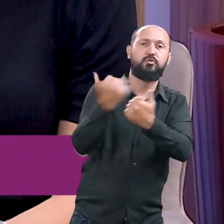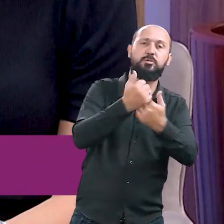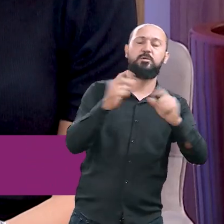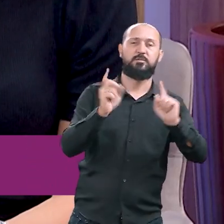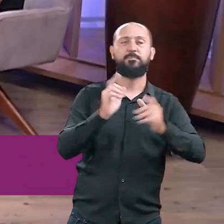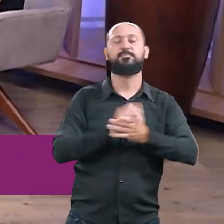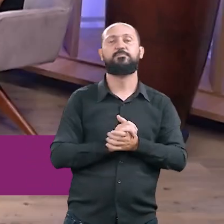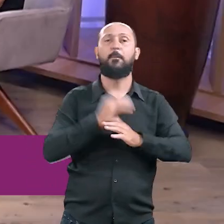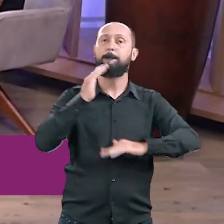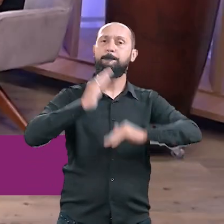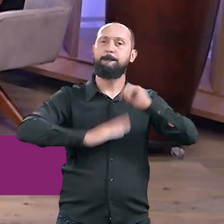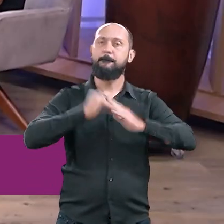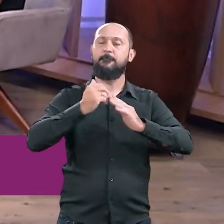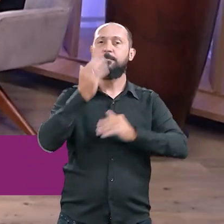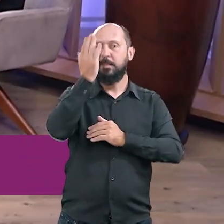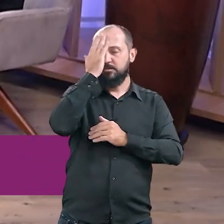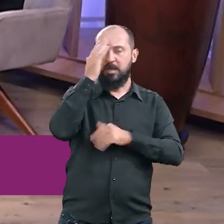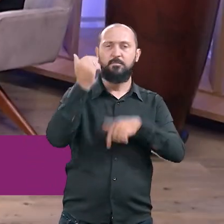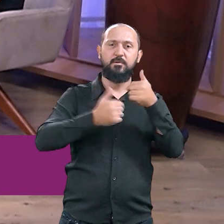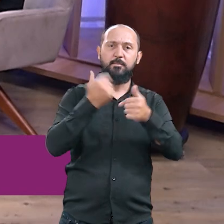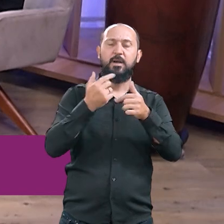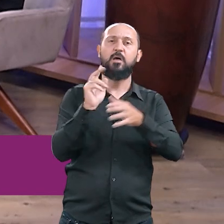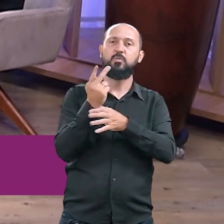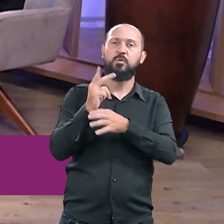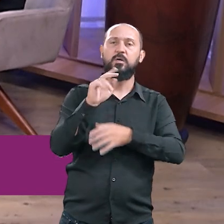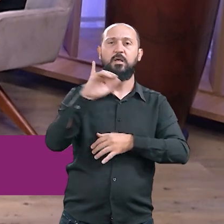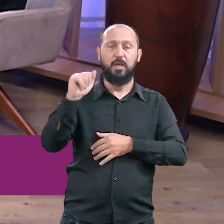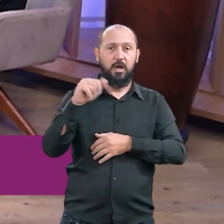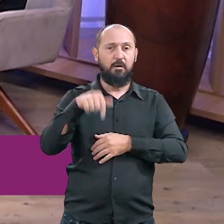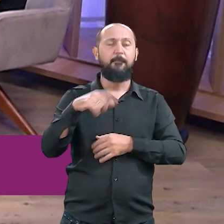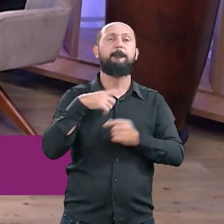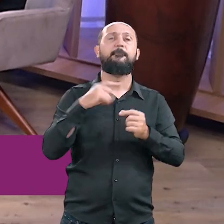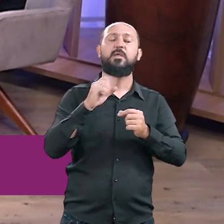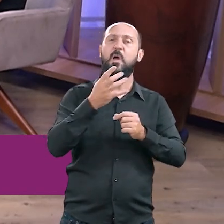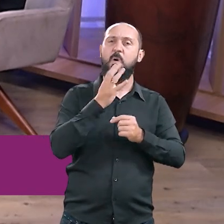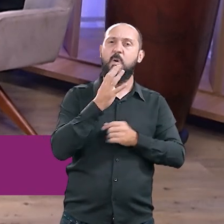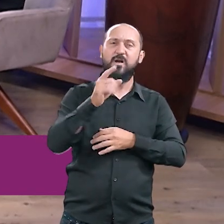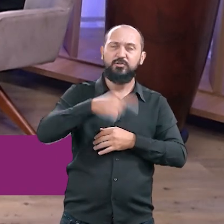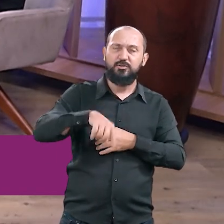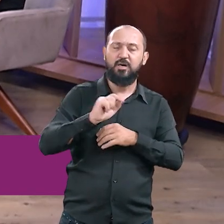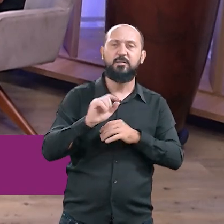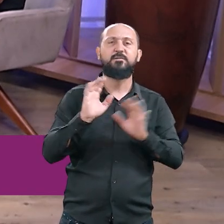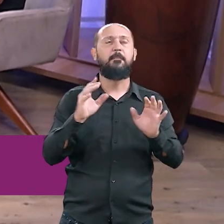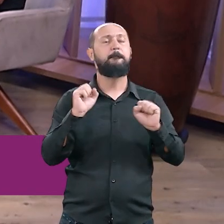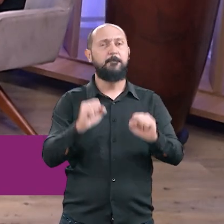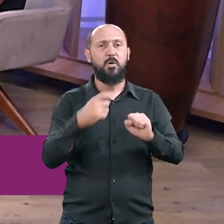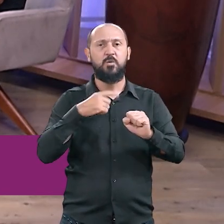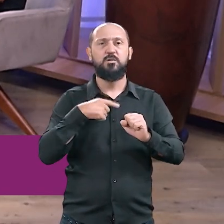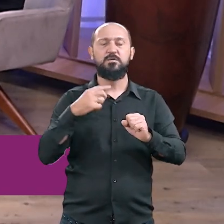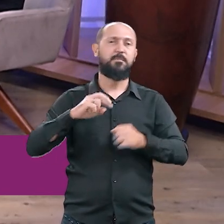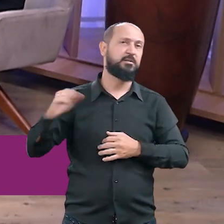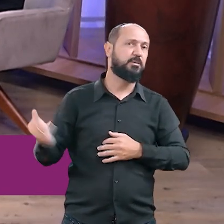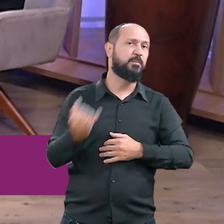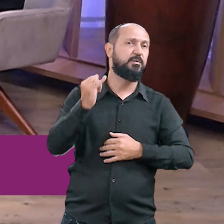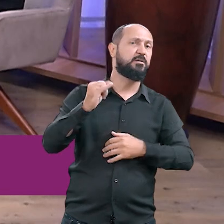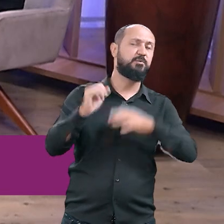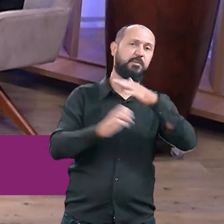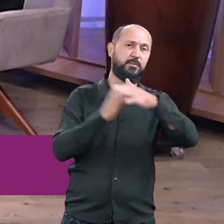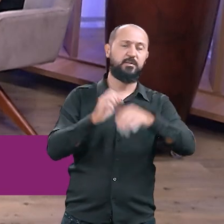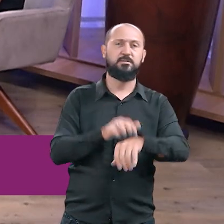e podendo ter mais, uma coisa que é valiosíssima, que a gente tinha até esquecido. Com essa correria que é a nossa vida, a gente tinha esquecido, que é ter